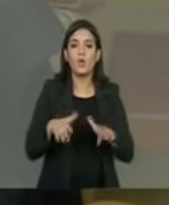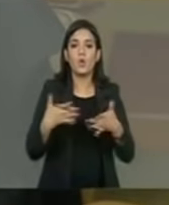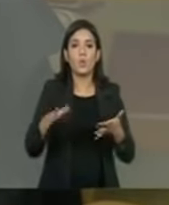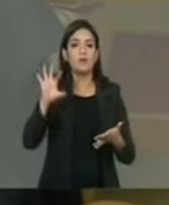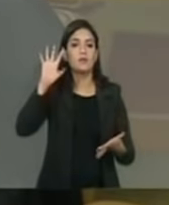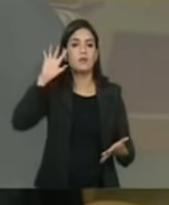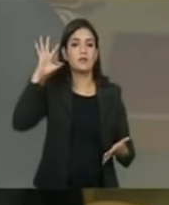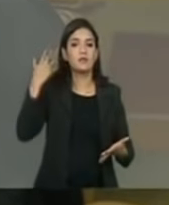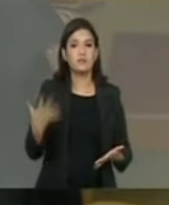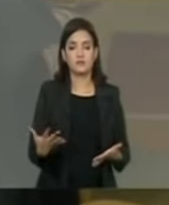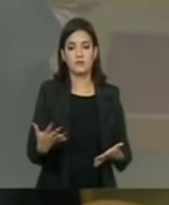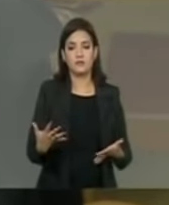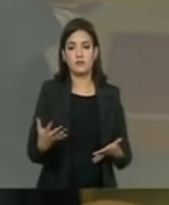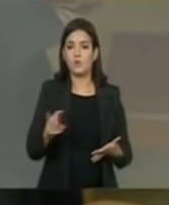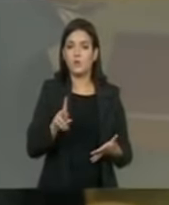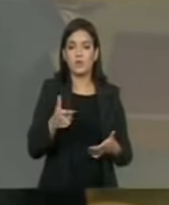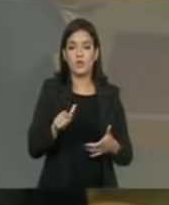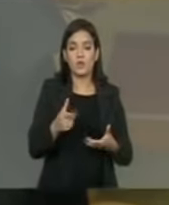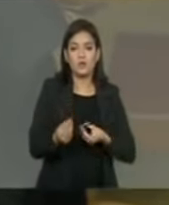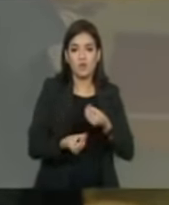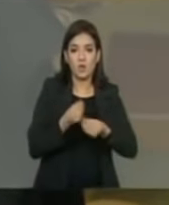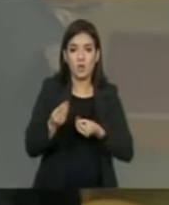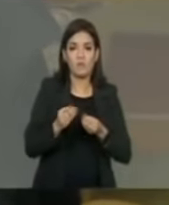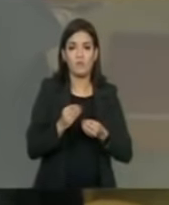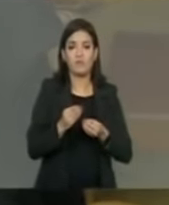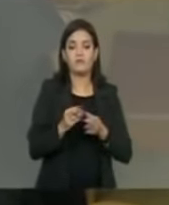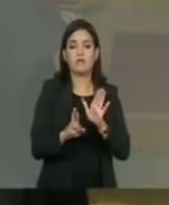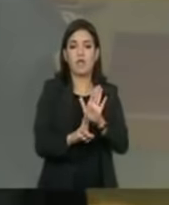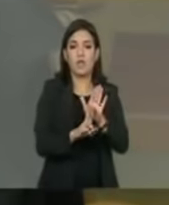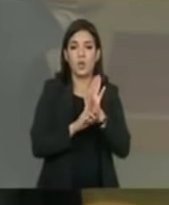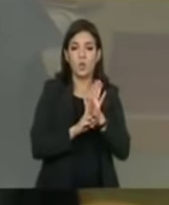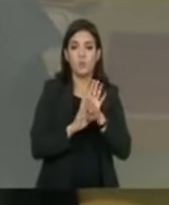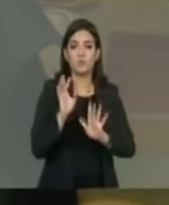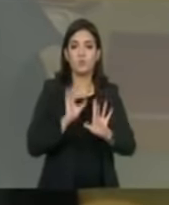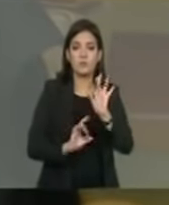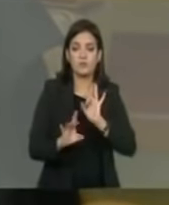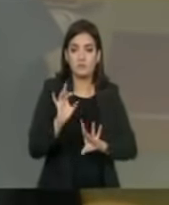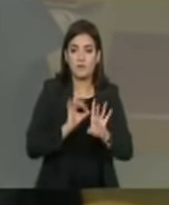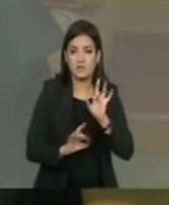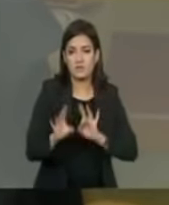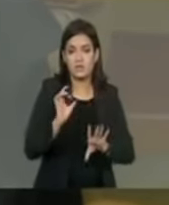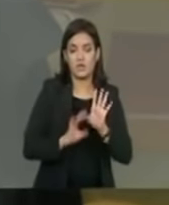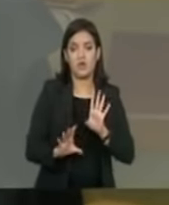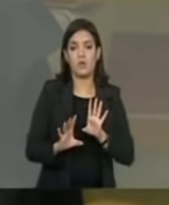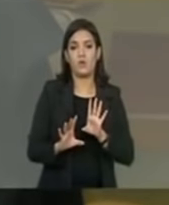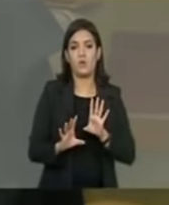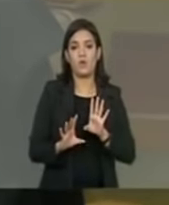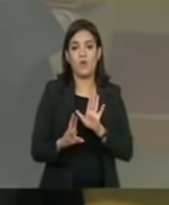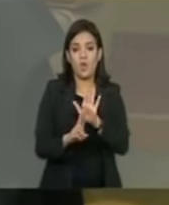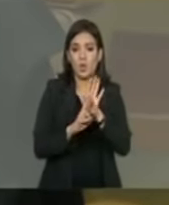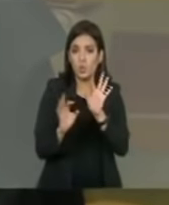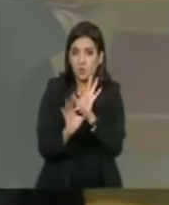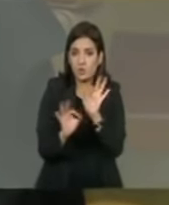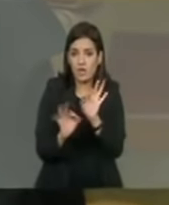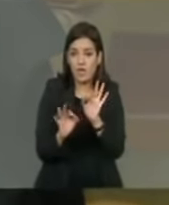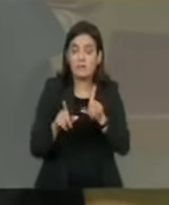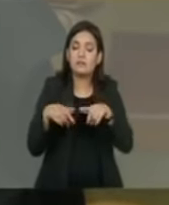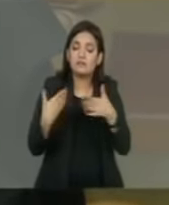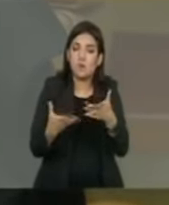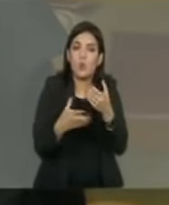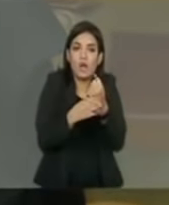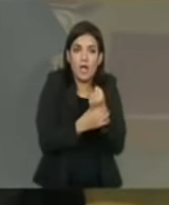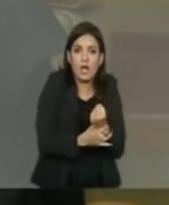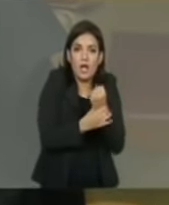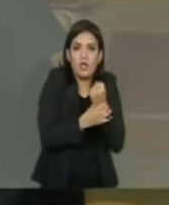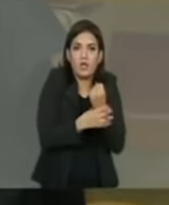comporta mais recurso ordinário especial ou extraordinário' essa garantia de inocência que